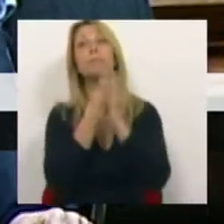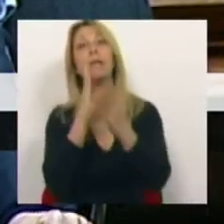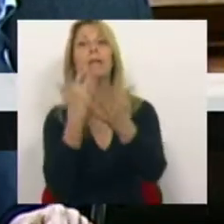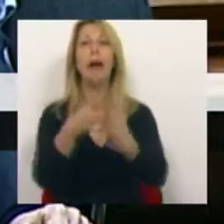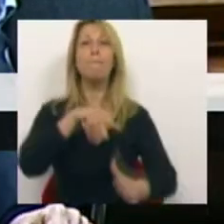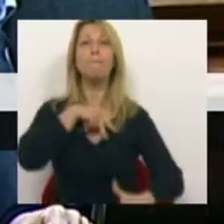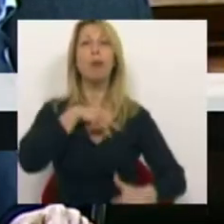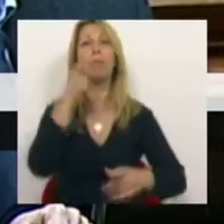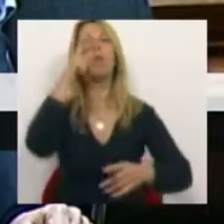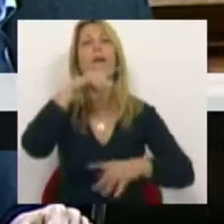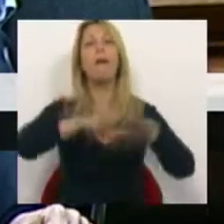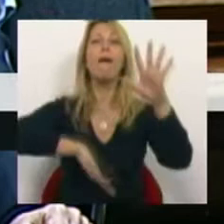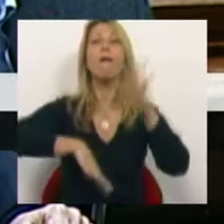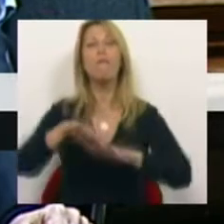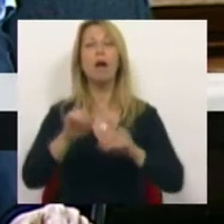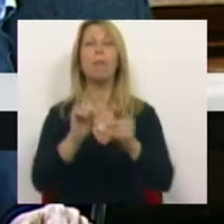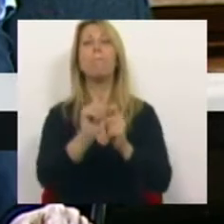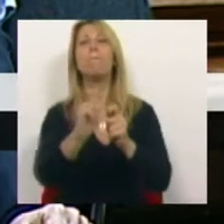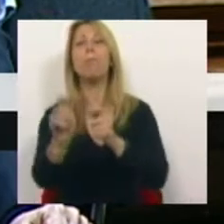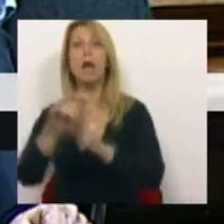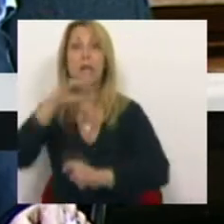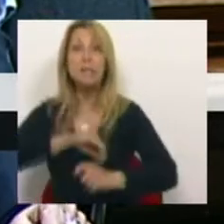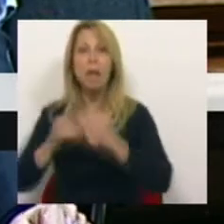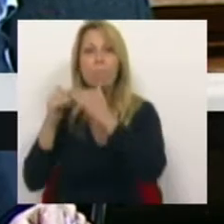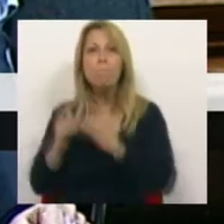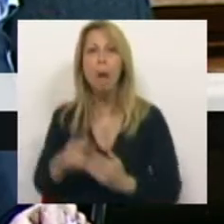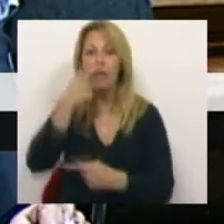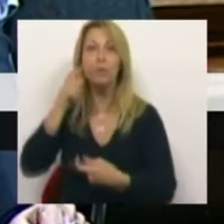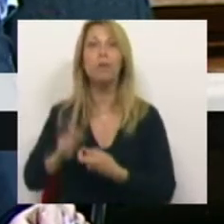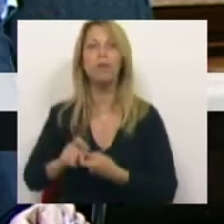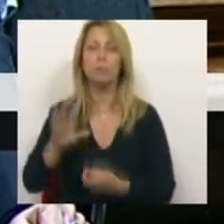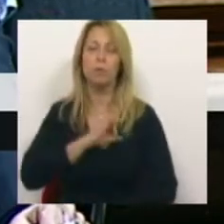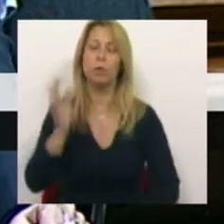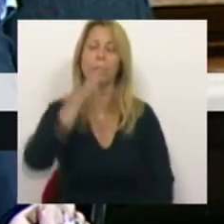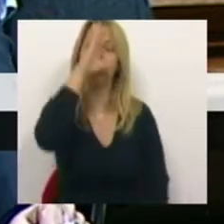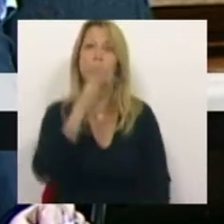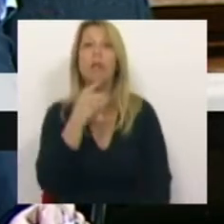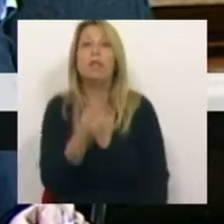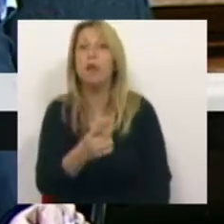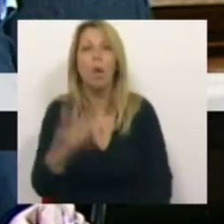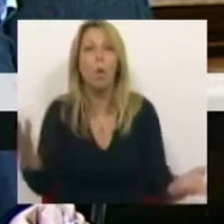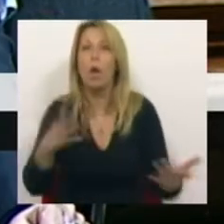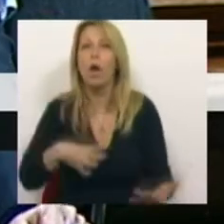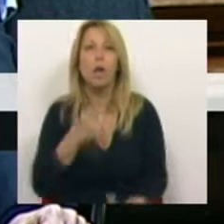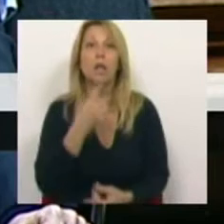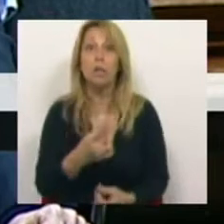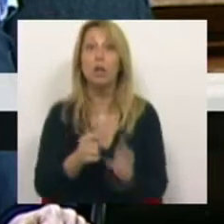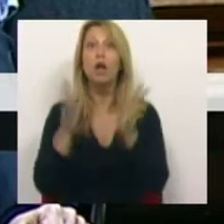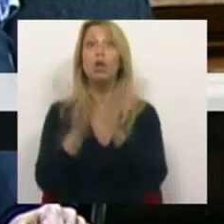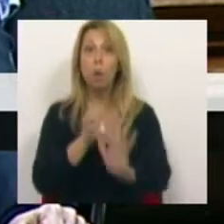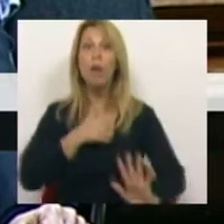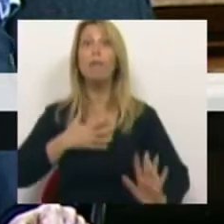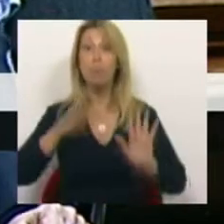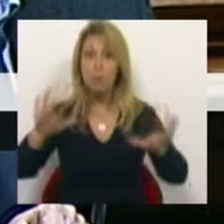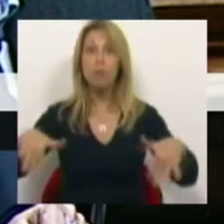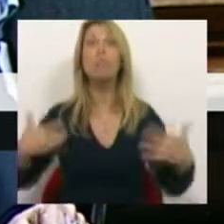quem pratica os mais baixos salários. E, Sr. Primeiro-Ministro, diga-se o que se disser, todas as empresas vão poder recorrer